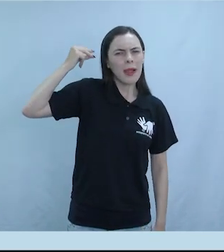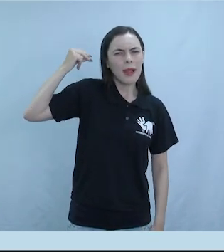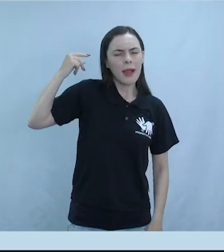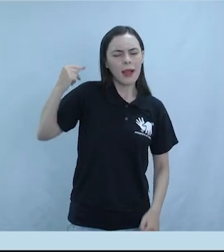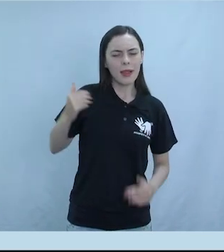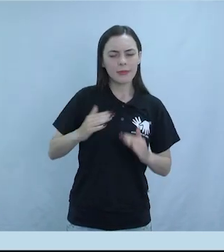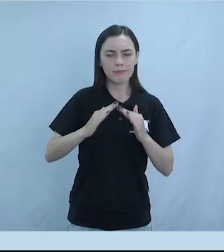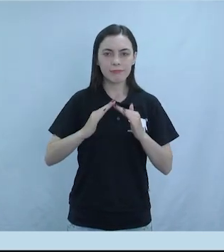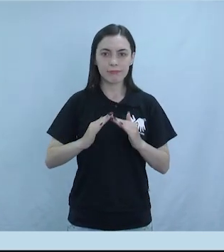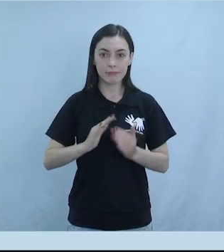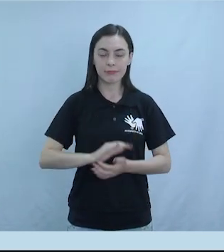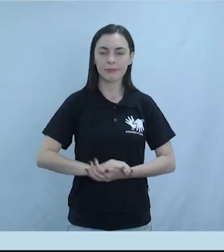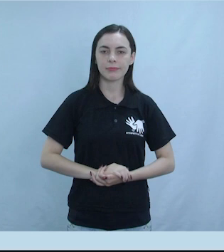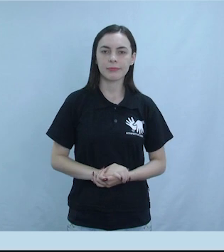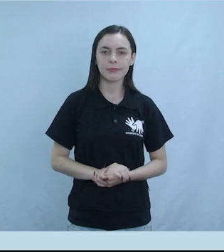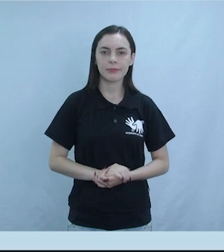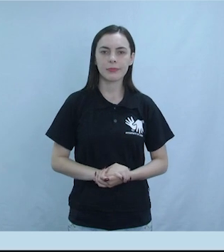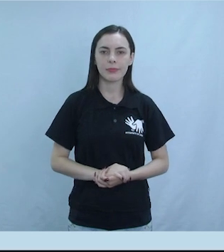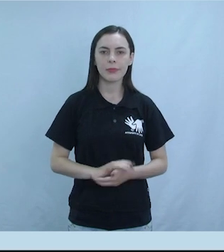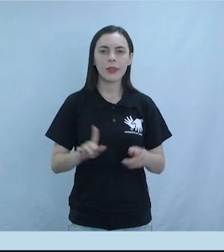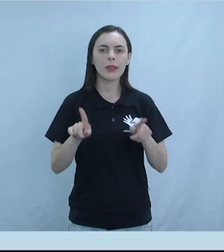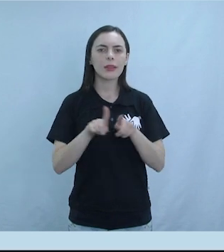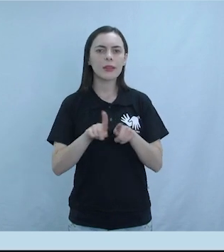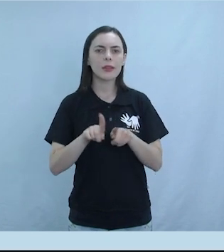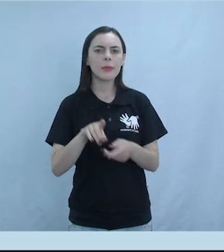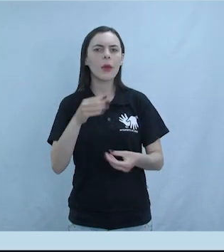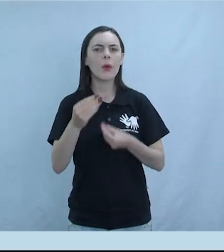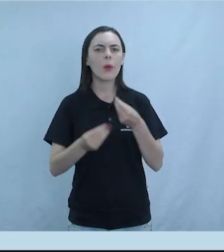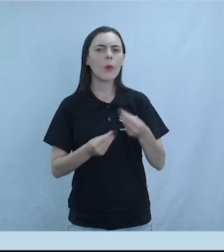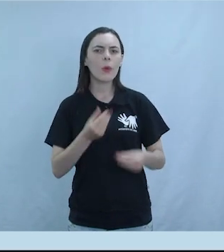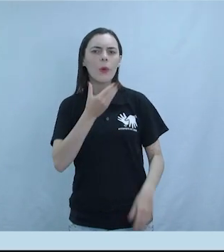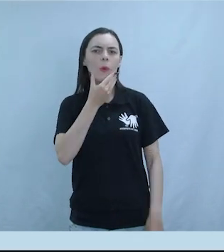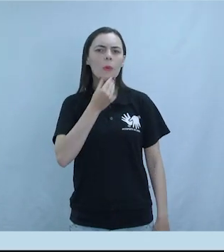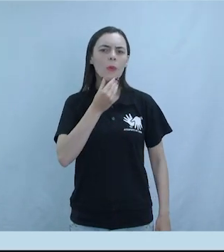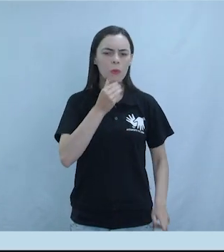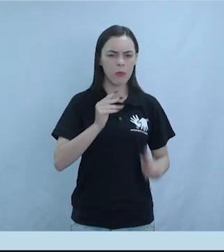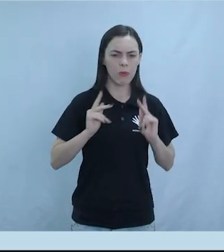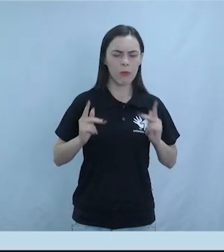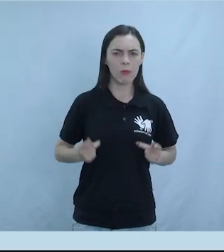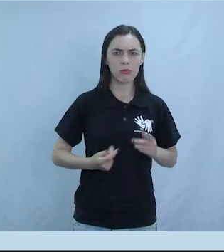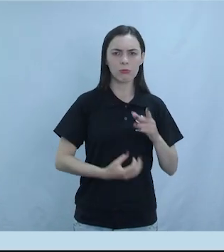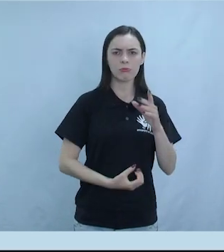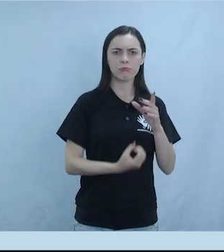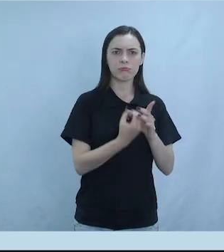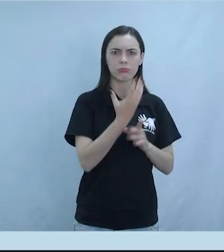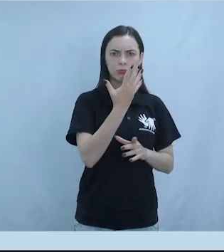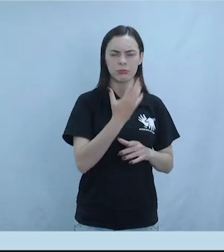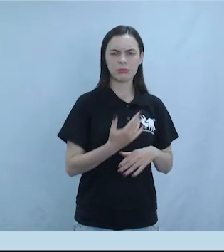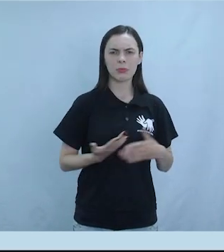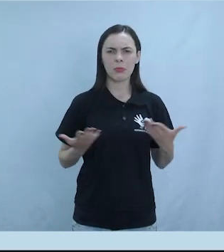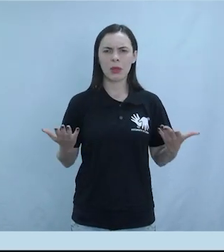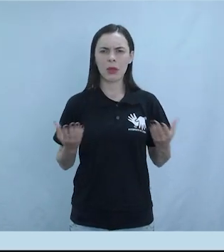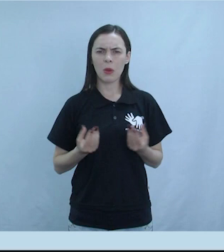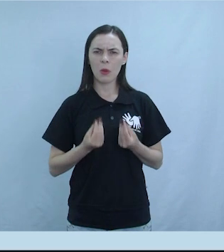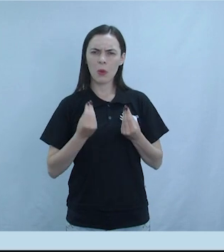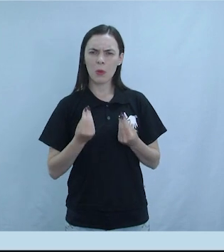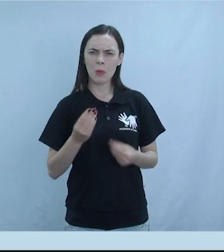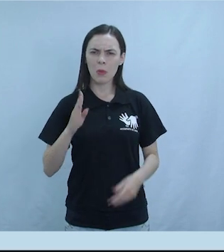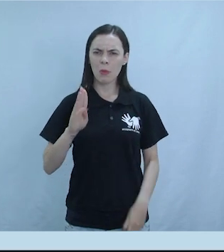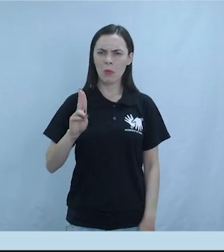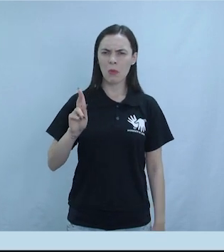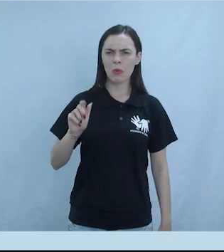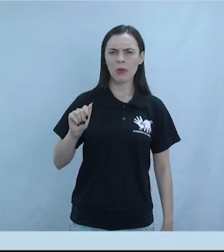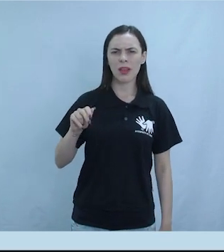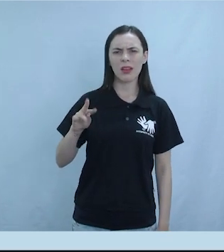dos homens existirem, e de como os homens apareceram depois. Que será que eram